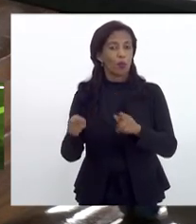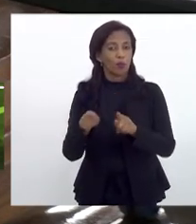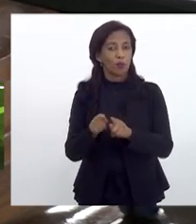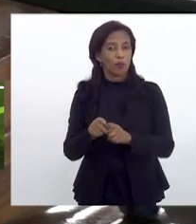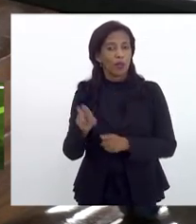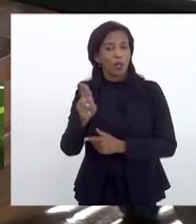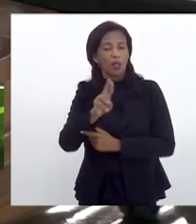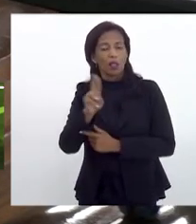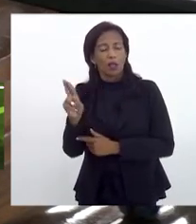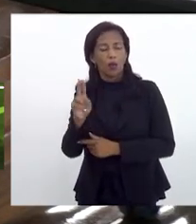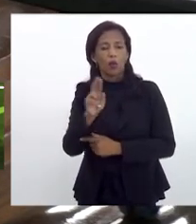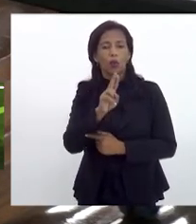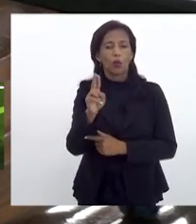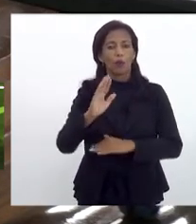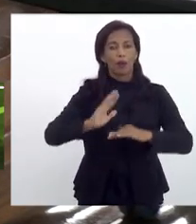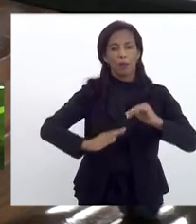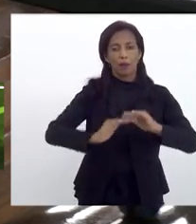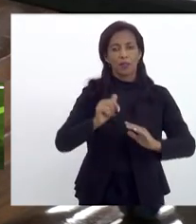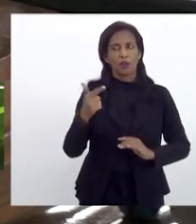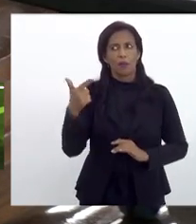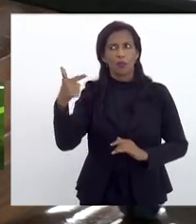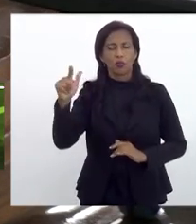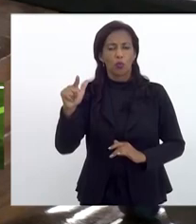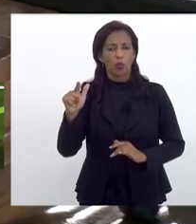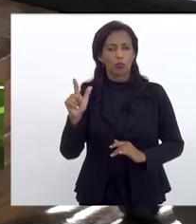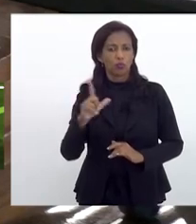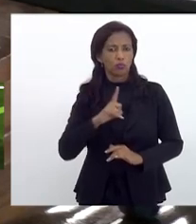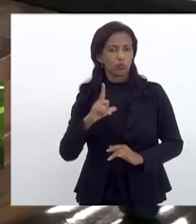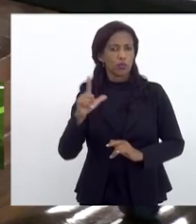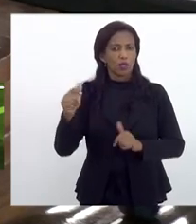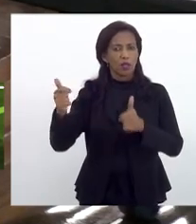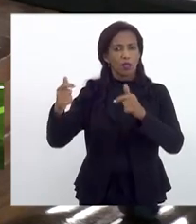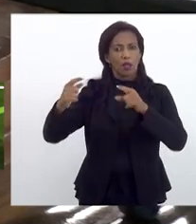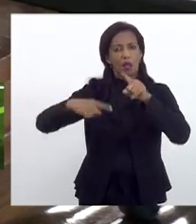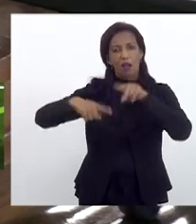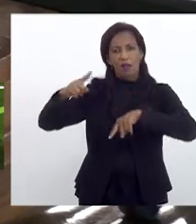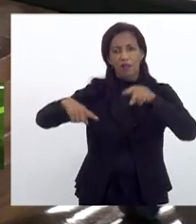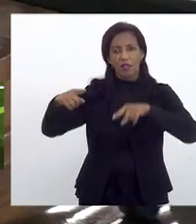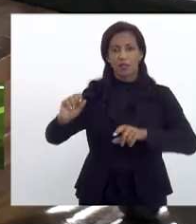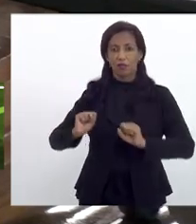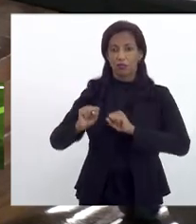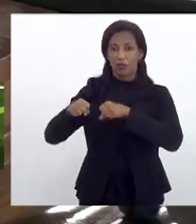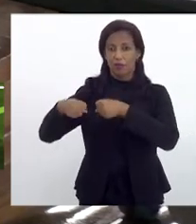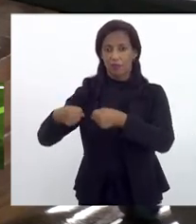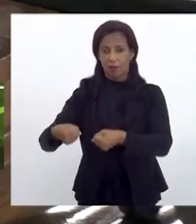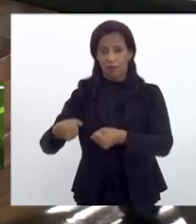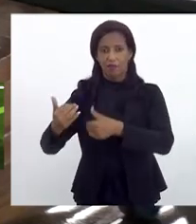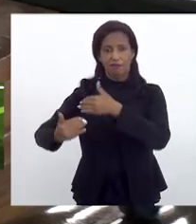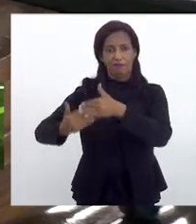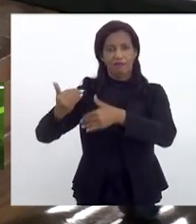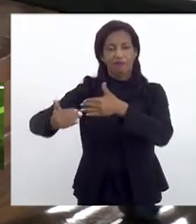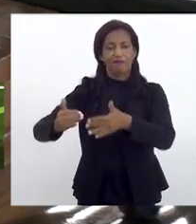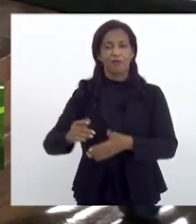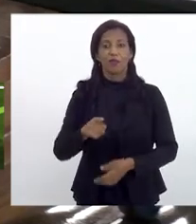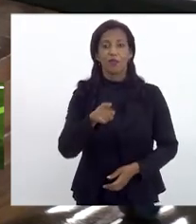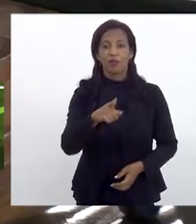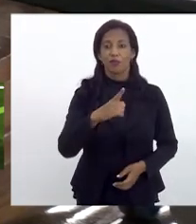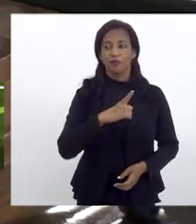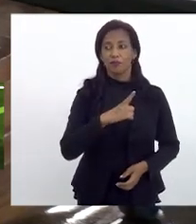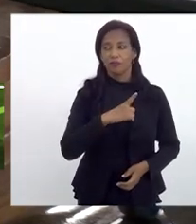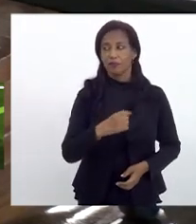nome De capacitação Mas com alguns planos Tem avaliação De desempenho Você tem